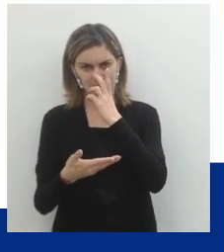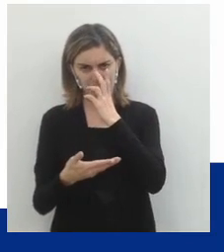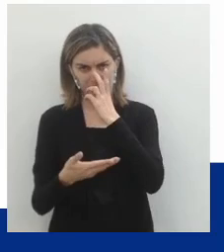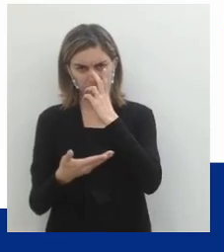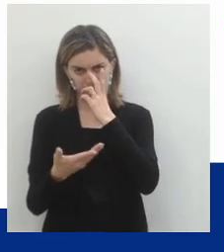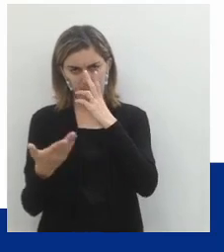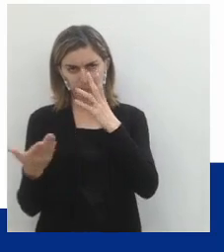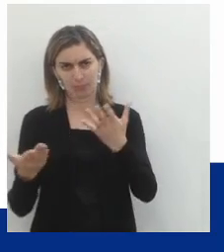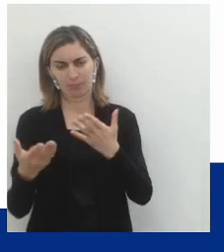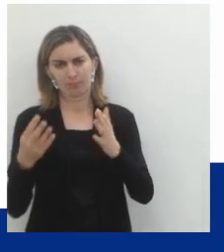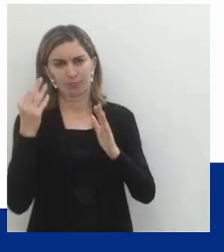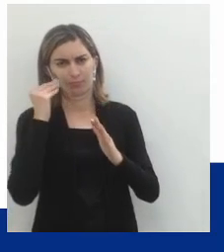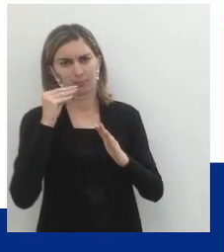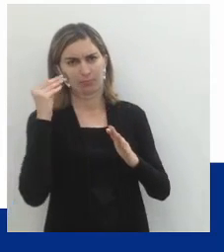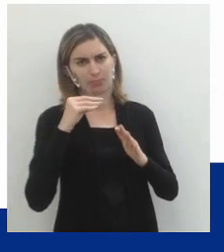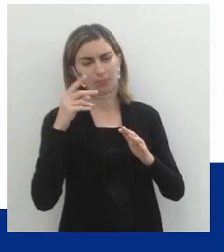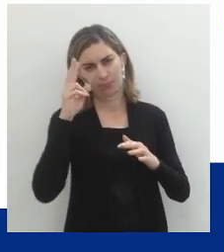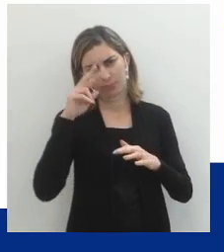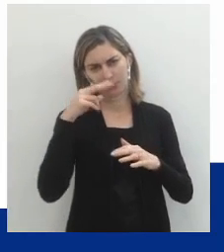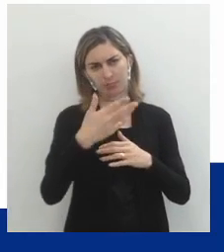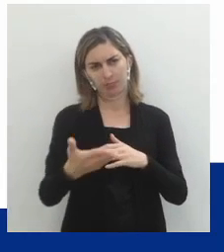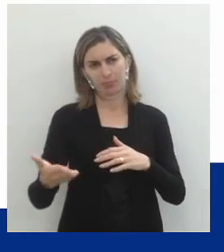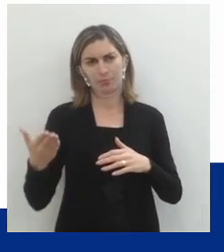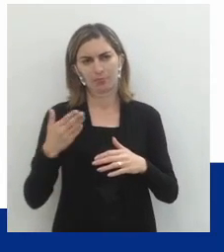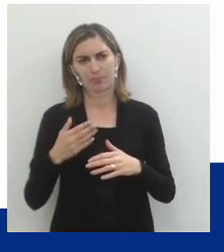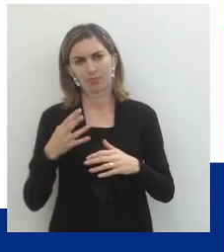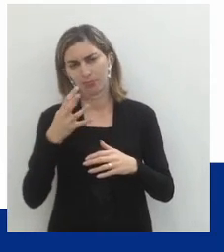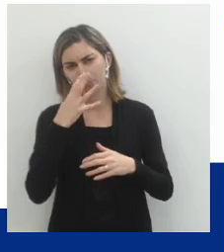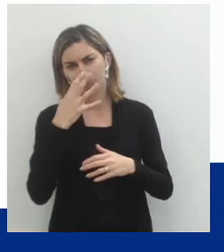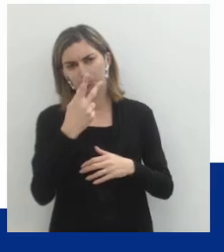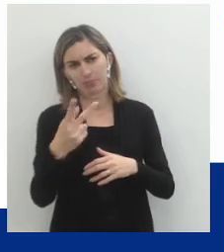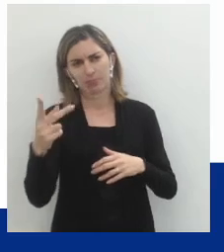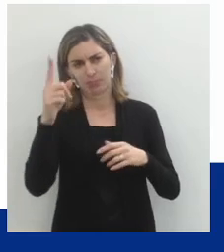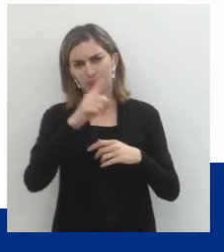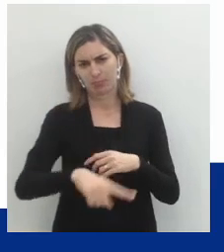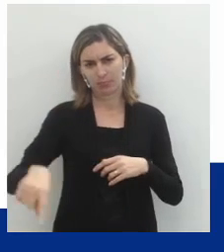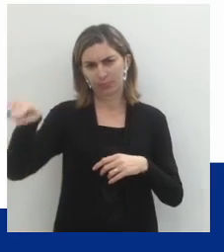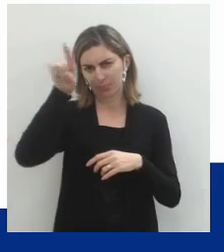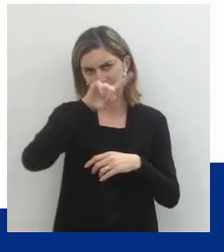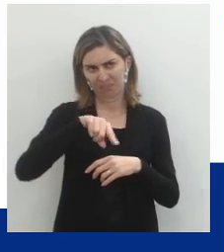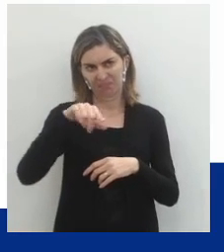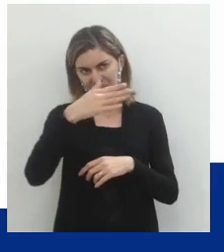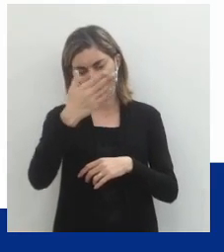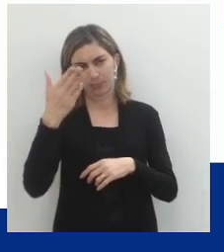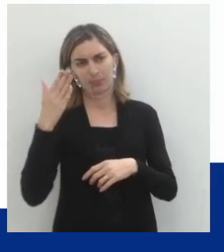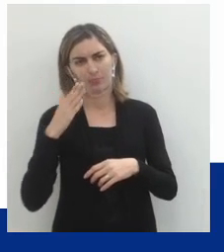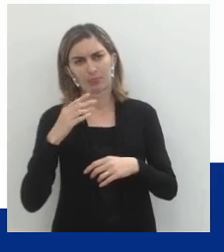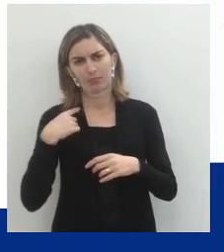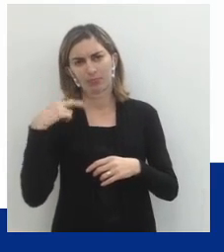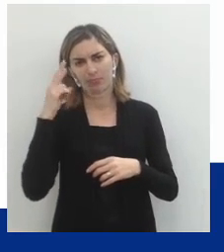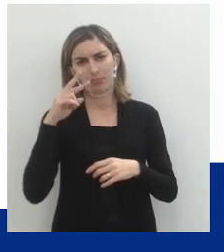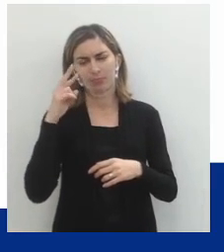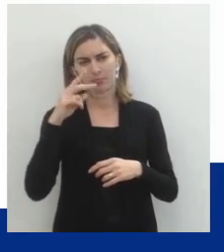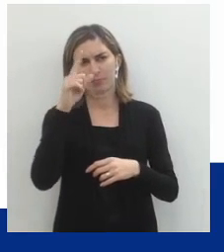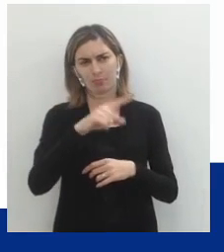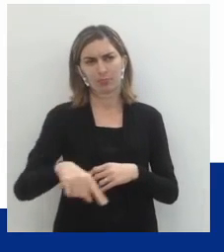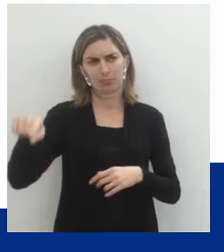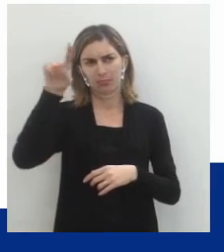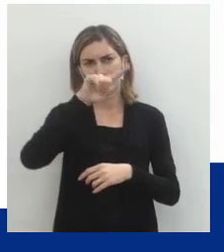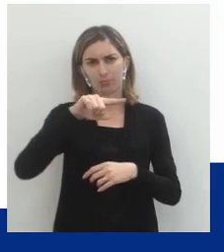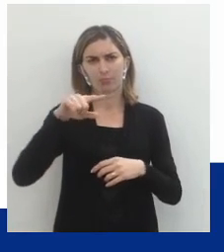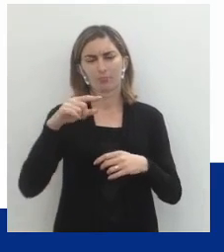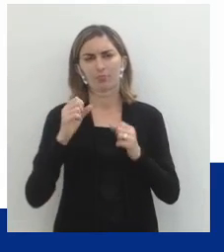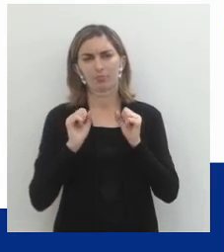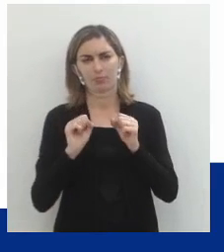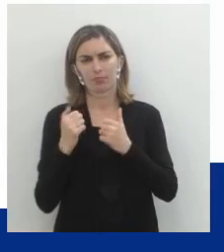nessa. Vamos tentar lembrar aqui um pouquinho, observar aí a nossa circunferência trigonométrica. Você lembra que na circunferência